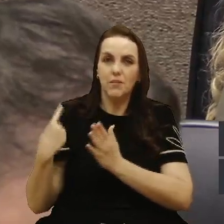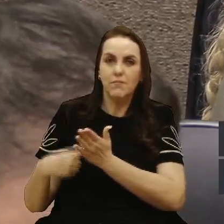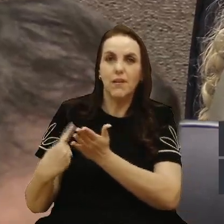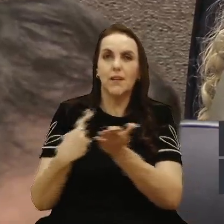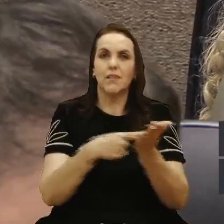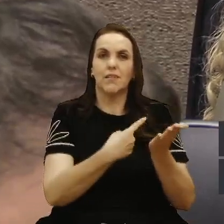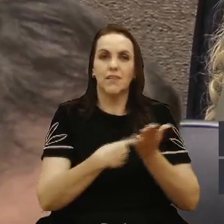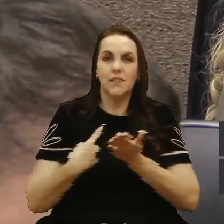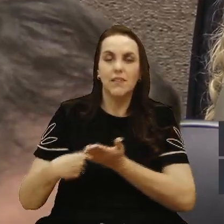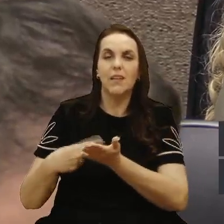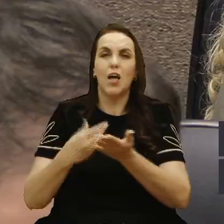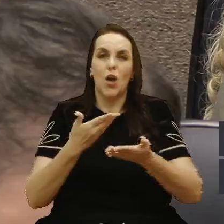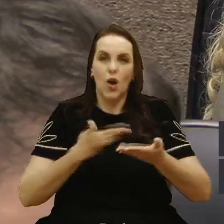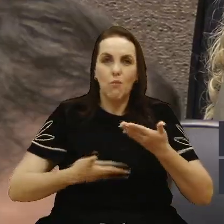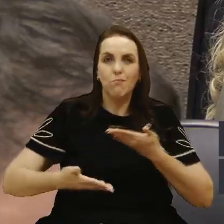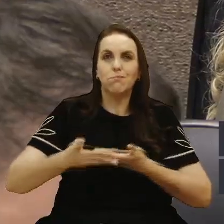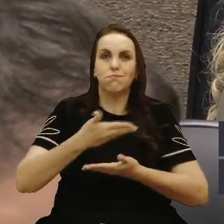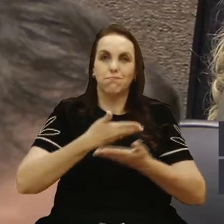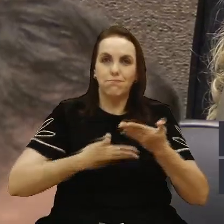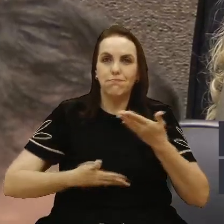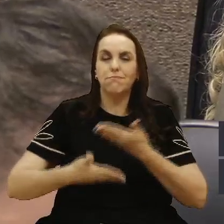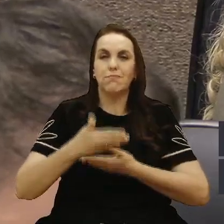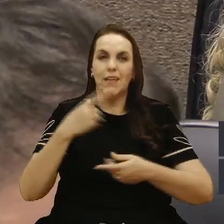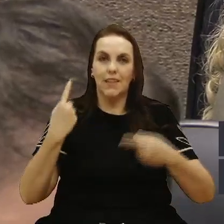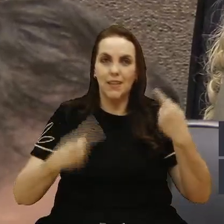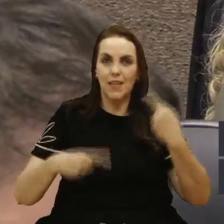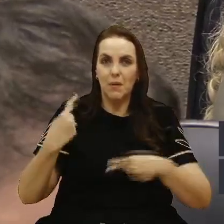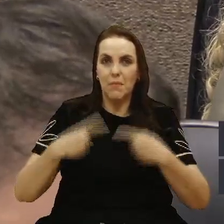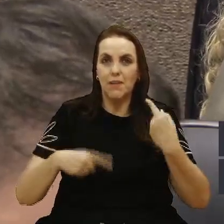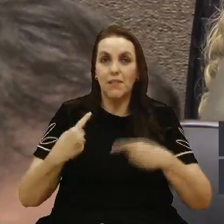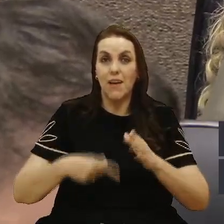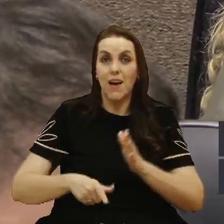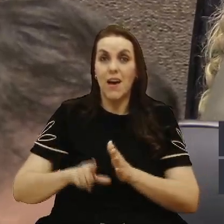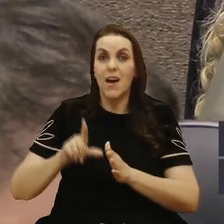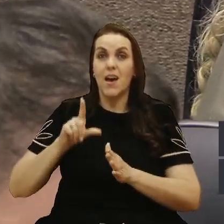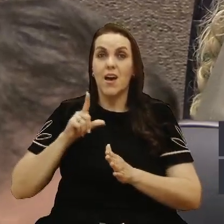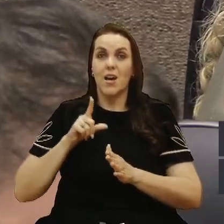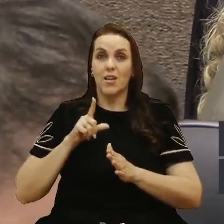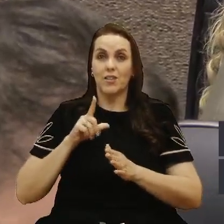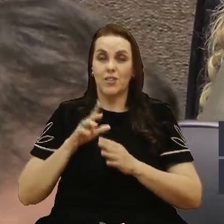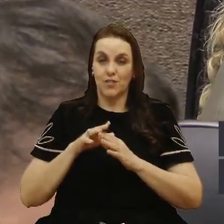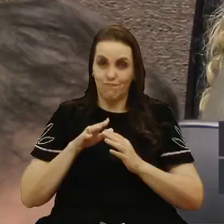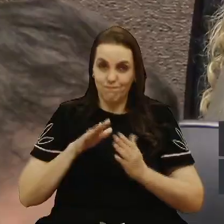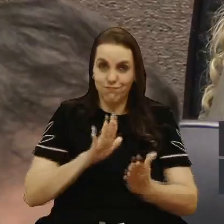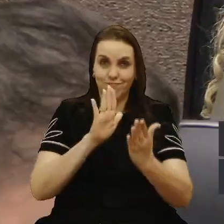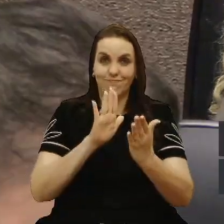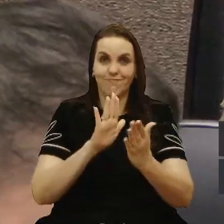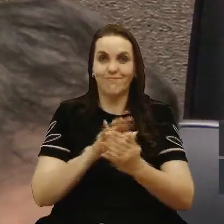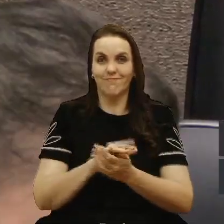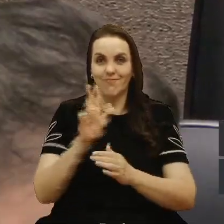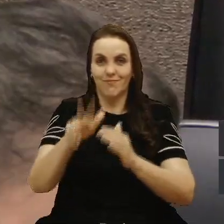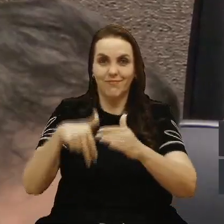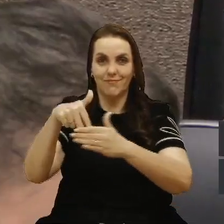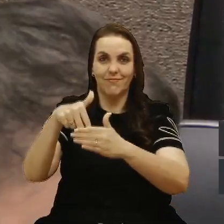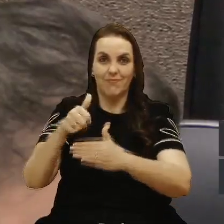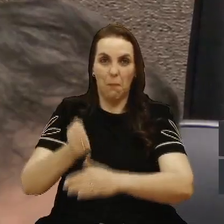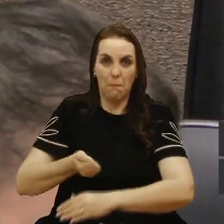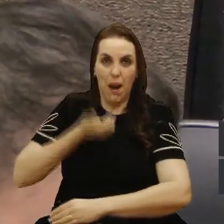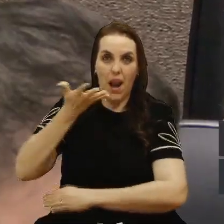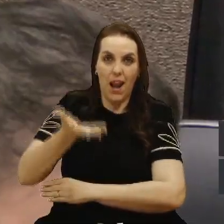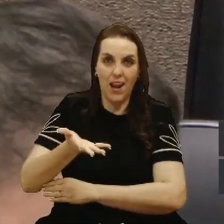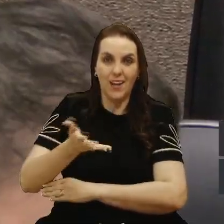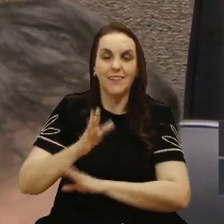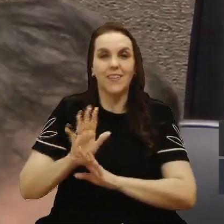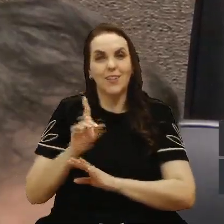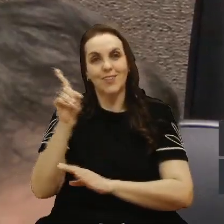de sempre conversarmos e debatermos antes de irmos realmente para a tribuna, muitas vezes a falar alguma coisa,